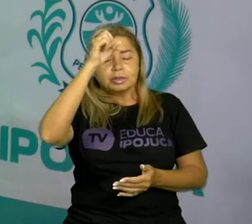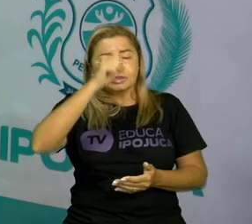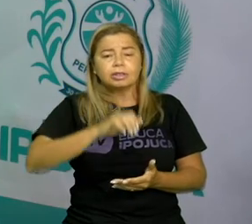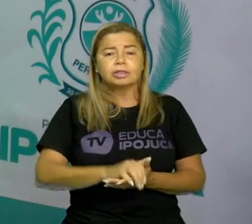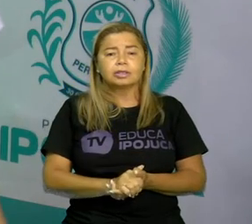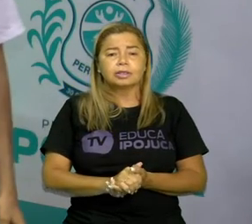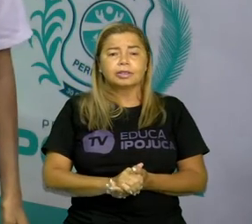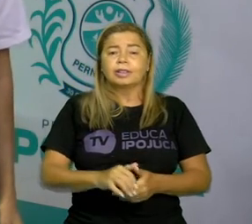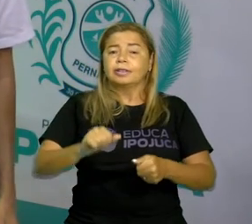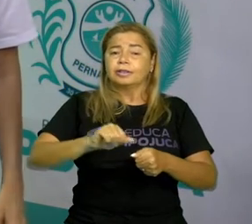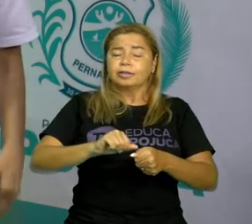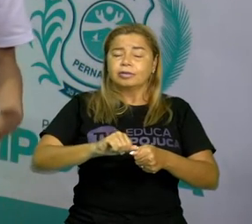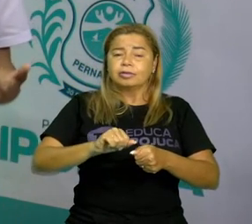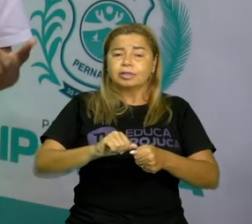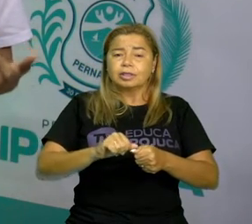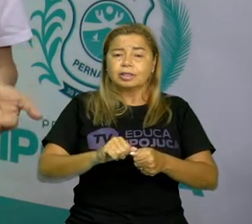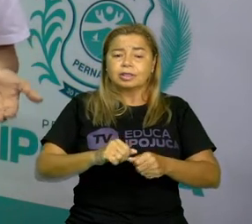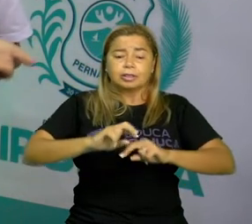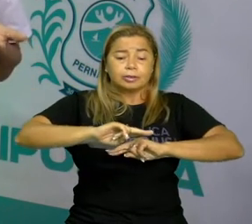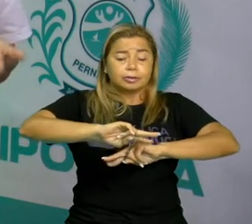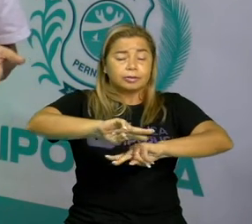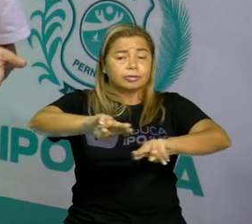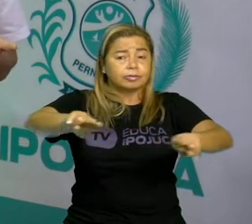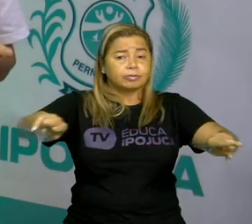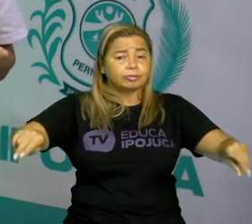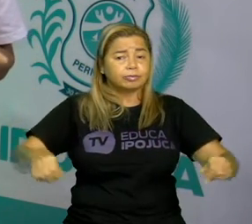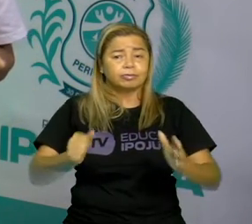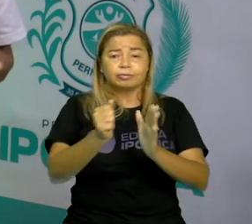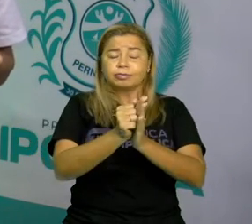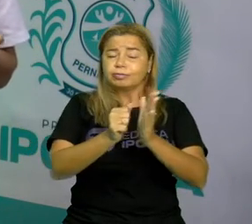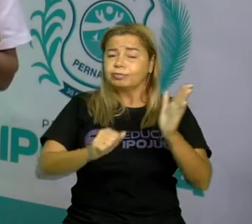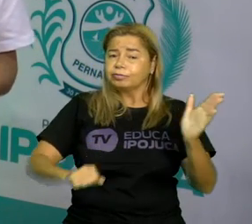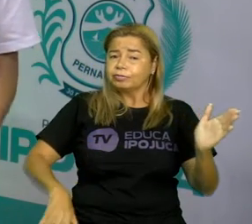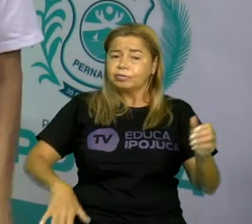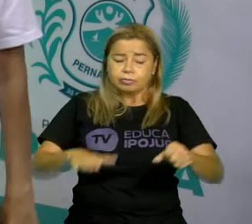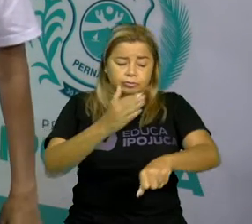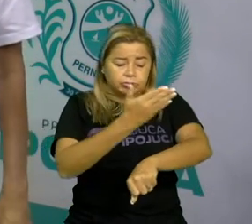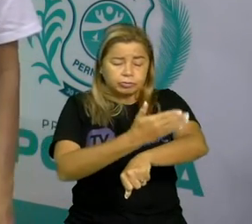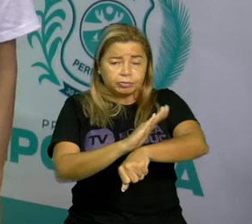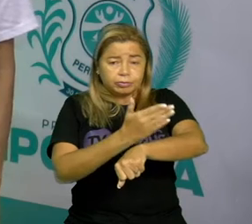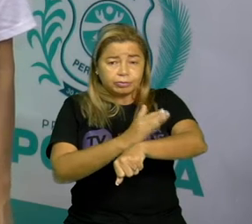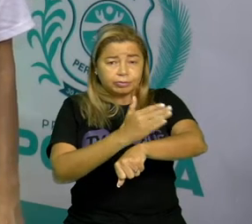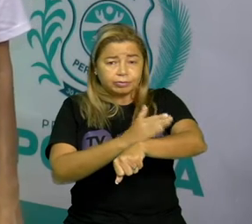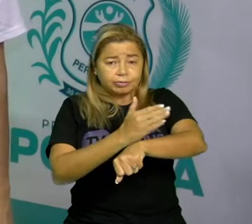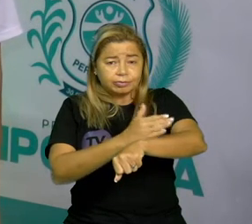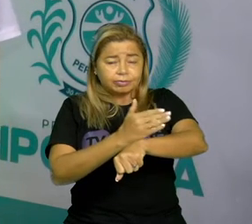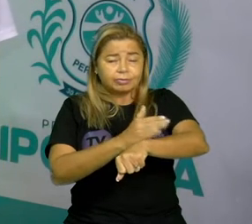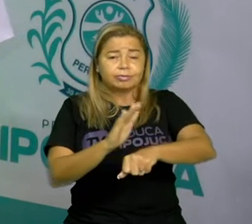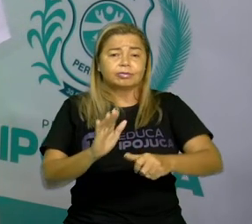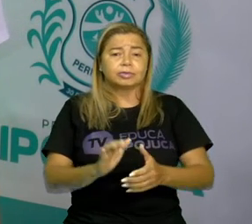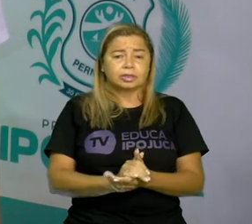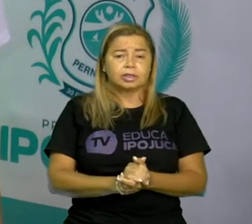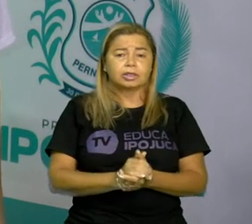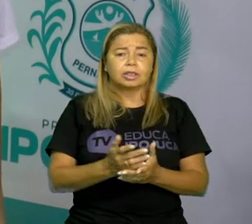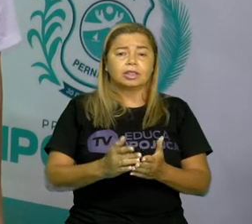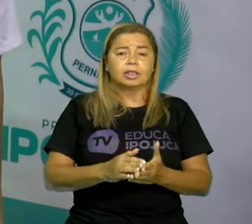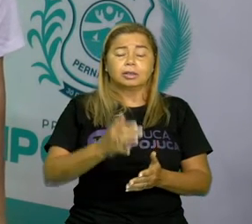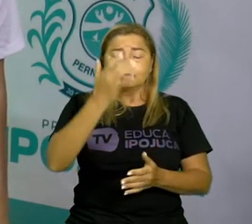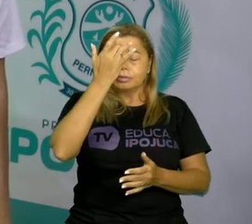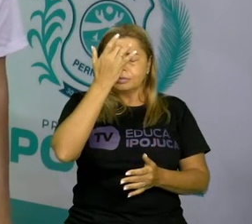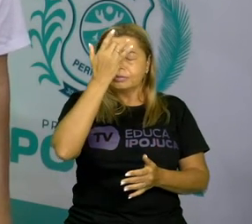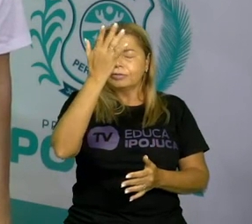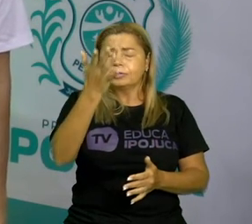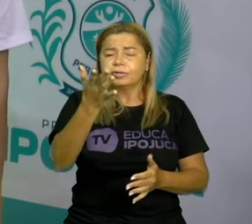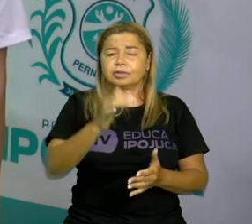várias atividades assim. E assim que tiver a oportunidade, trabalhar com o material dourado, que vai